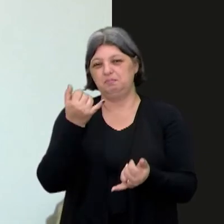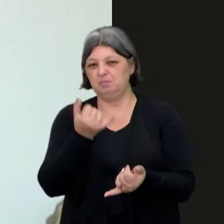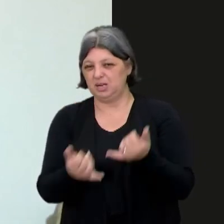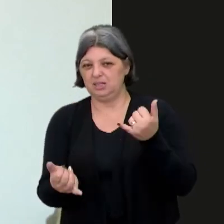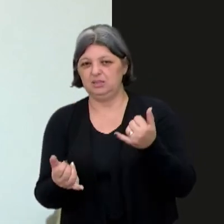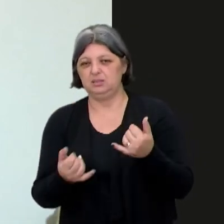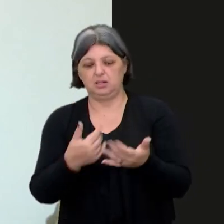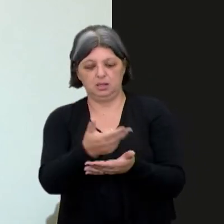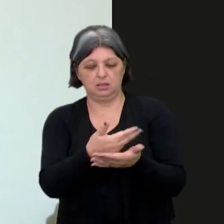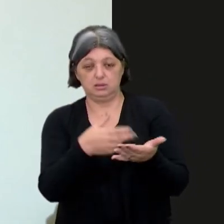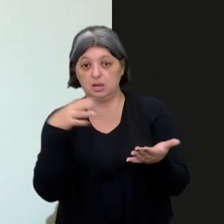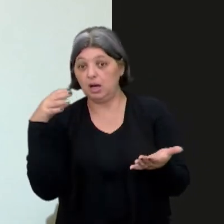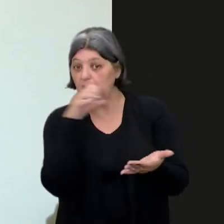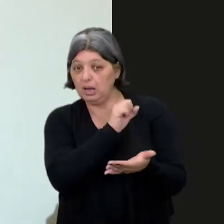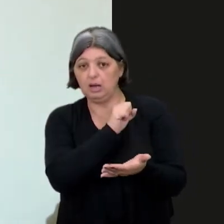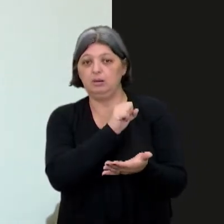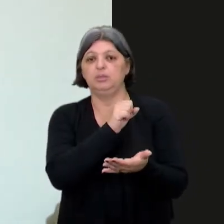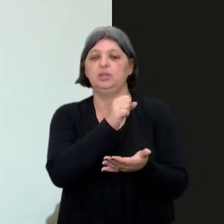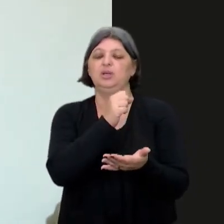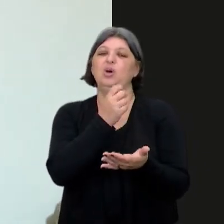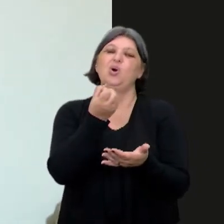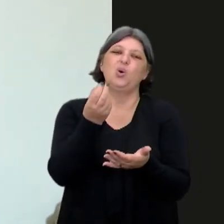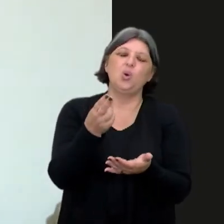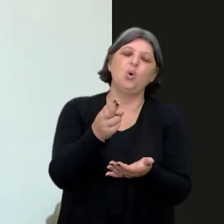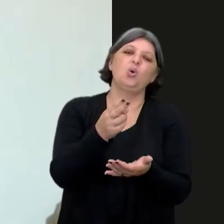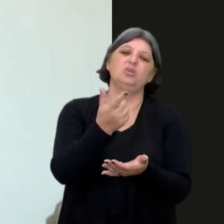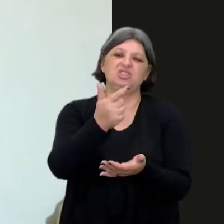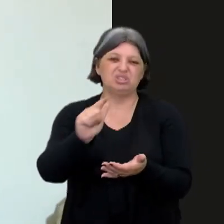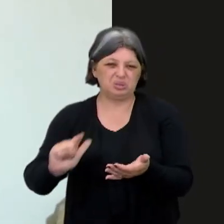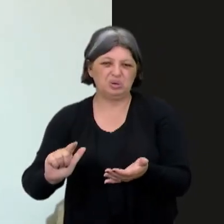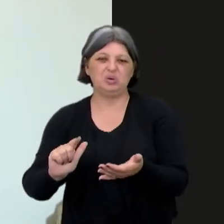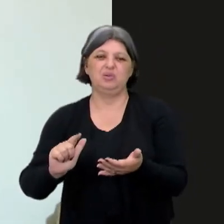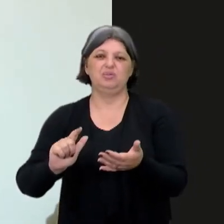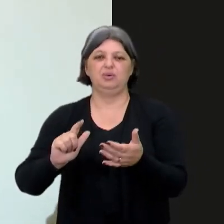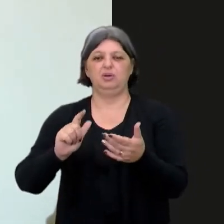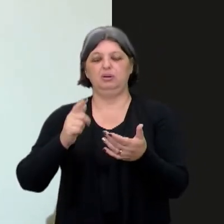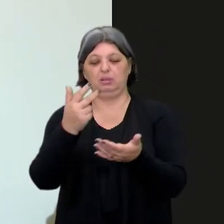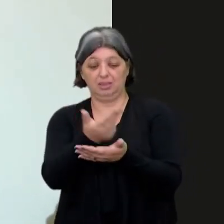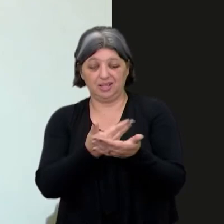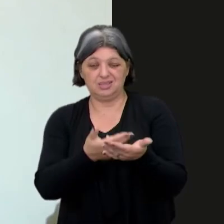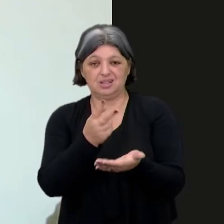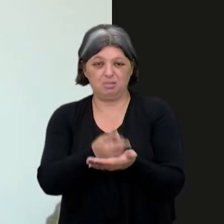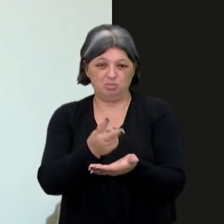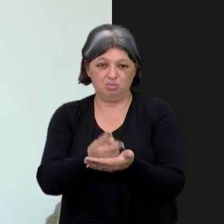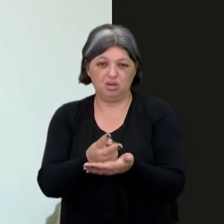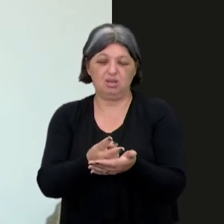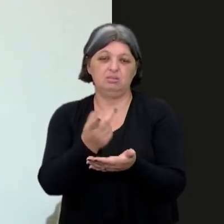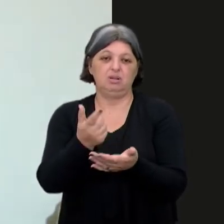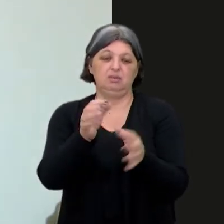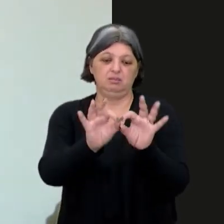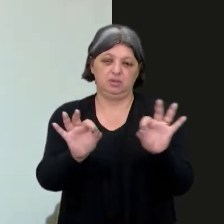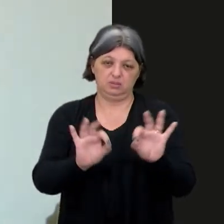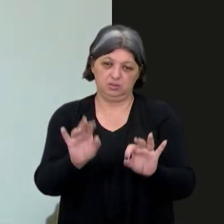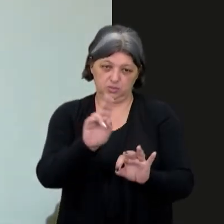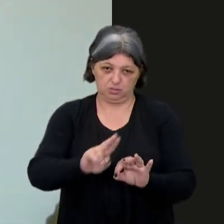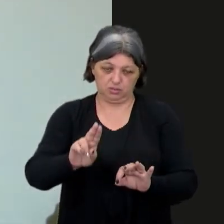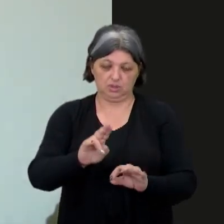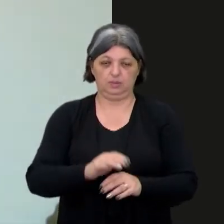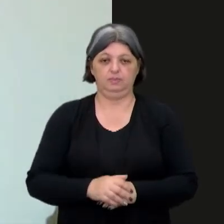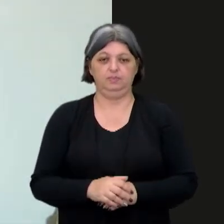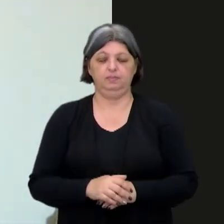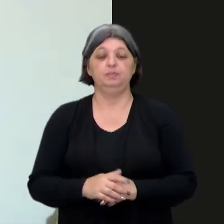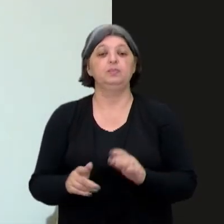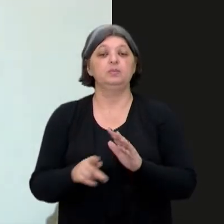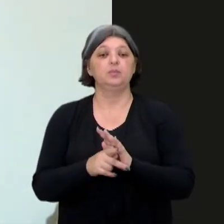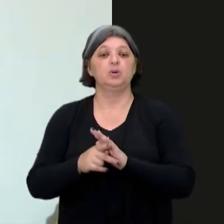extremamente rápido, muitas vezes é um desenho repetitivo, é o mesmo desenho por várias vezes, então tu tem mais a ideia predominante. Tu tem, então, a tradição